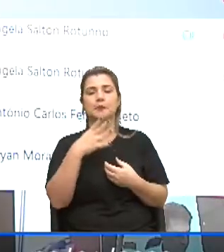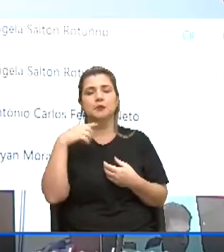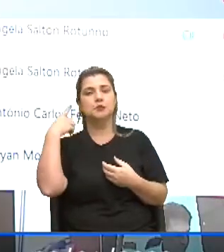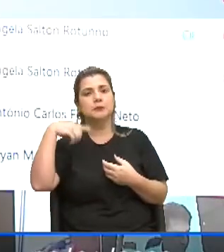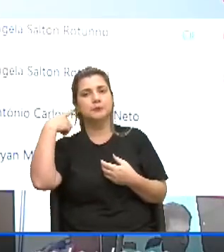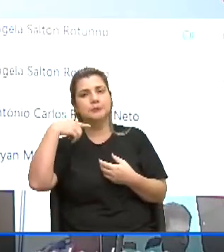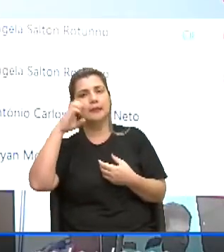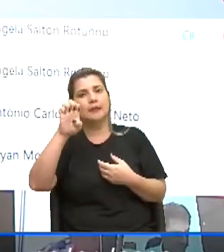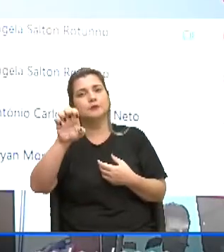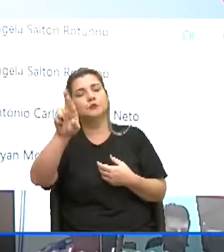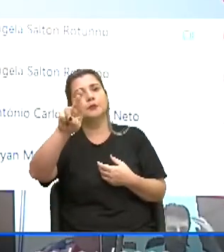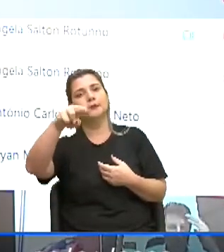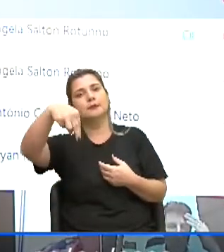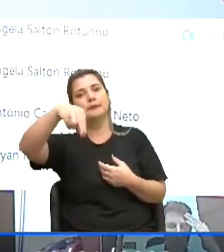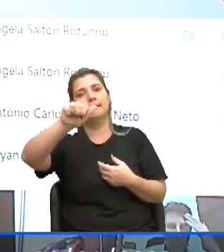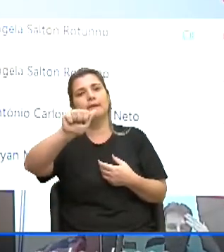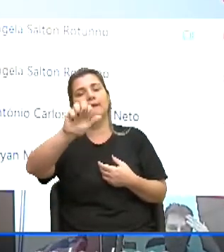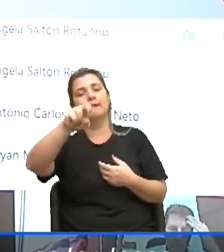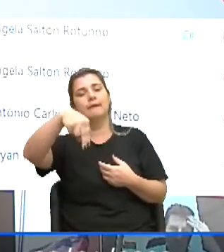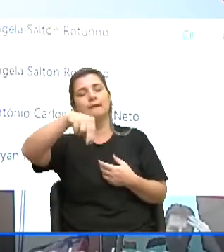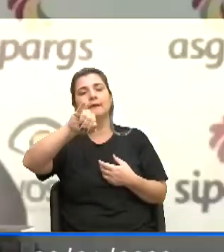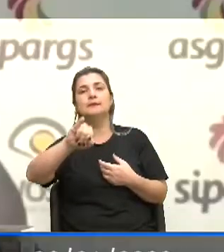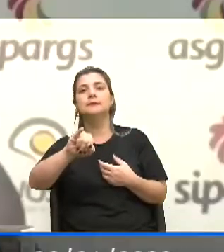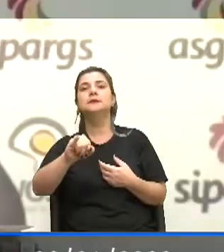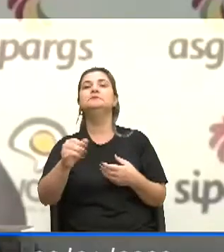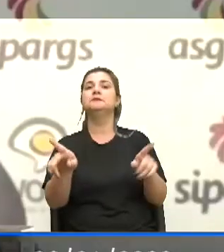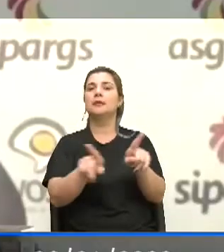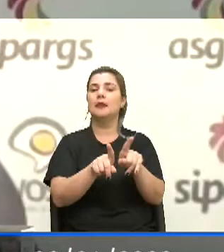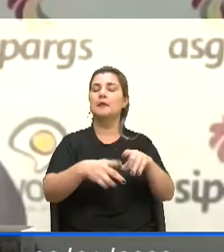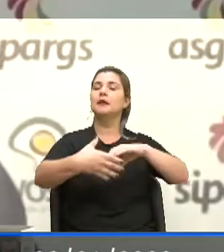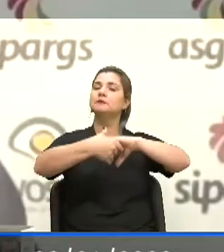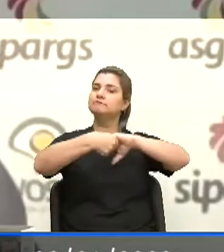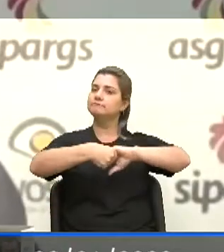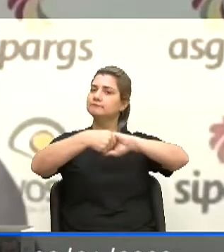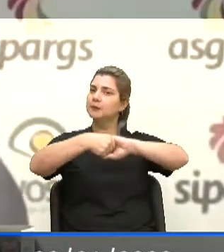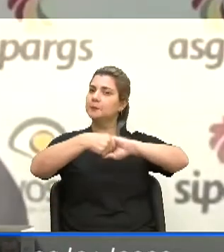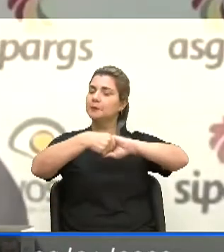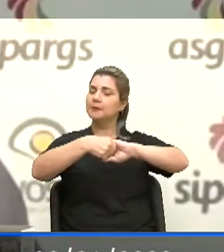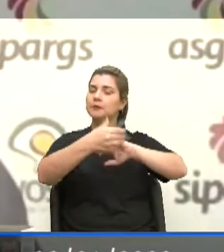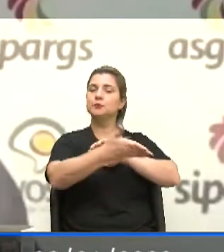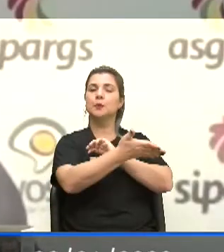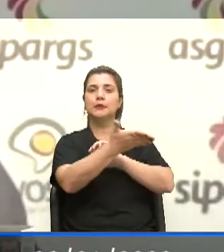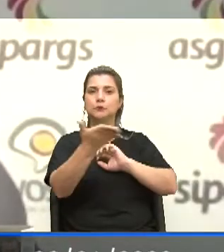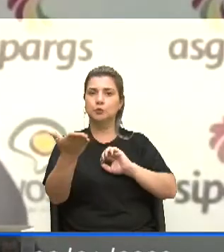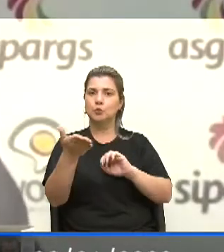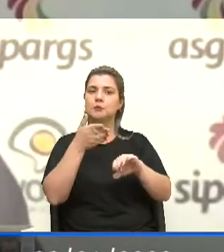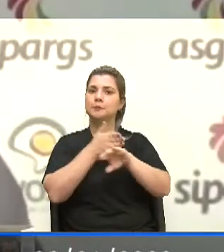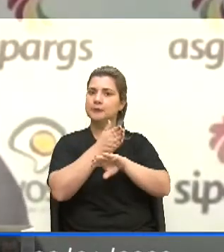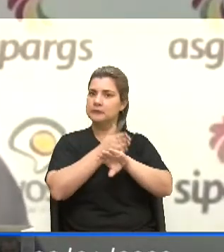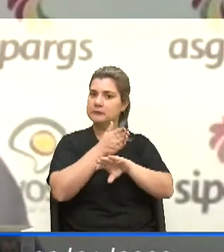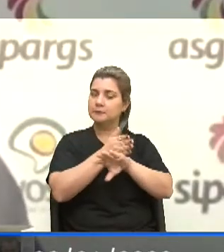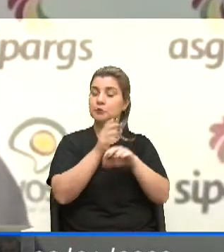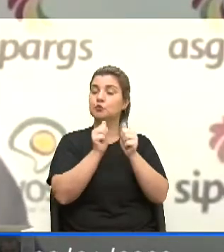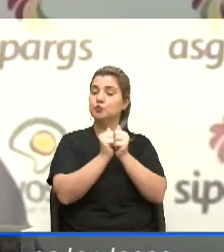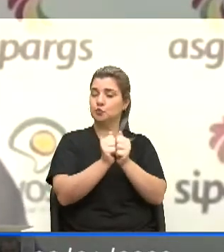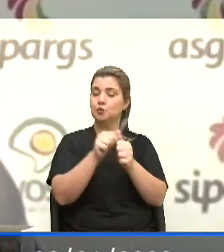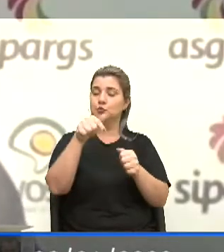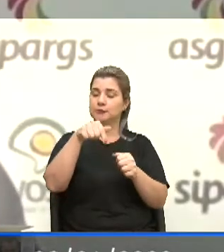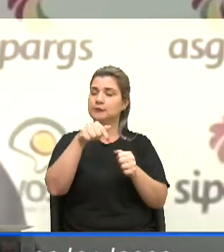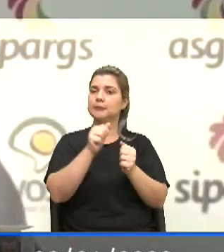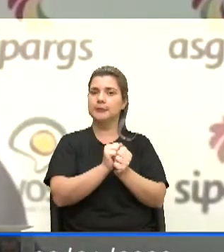É um cumprimento especial a todos aqui que estão presentes e participando dessa videoconferência. E nós vamos,